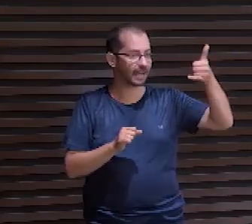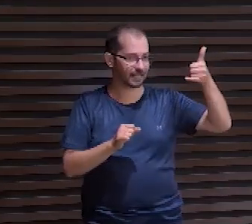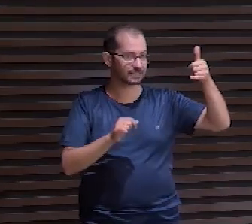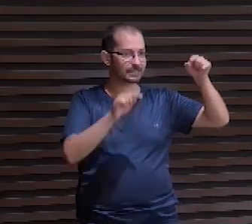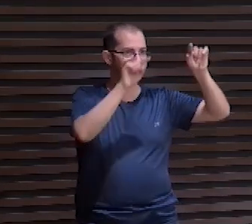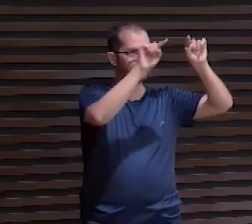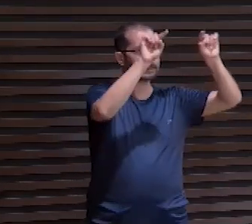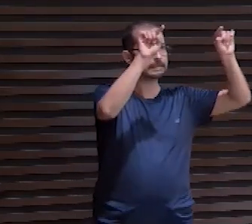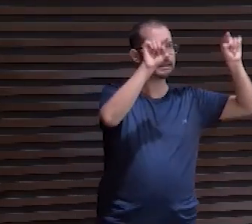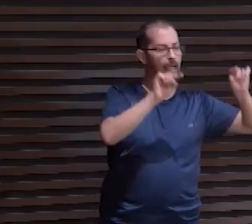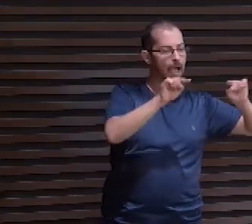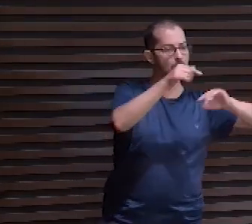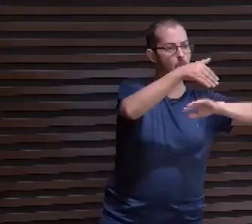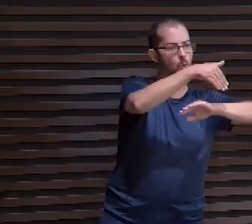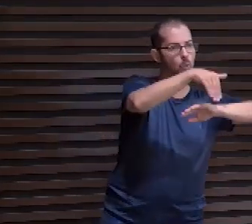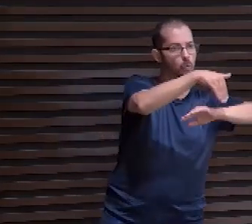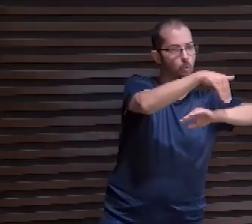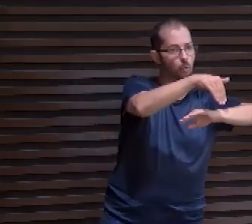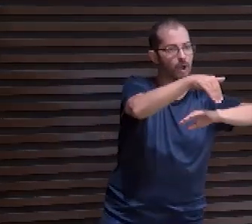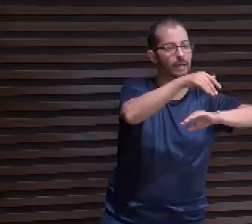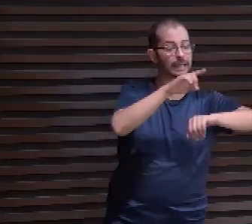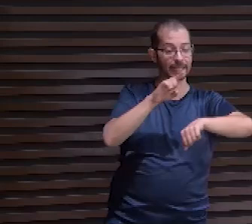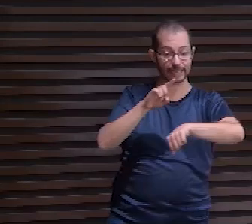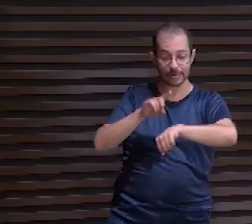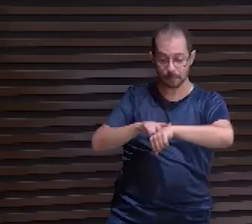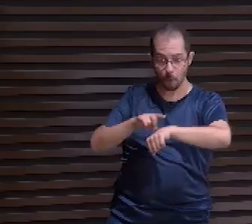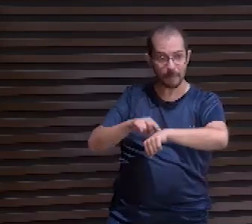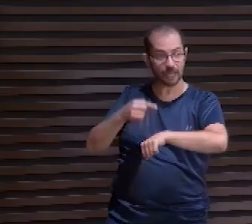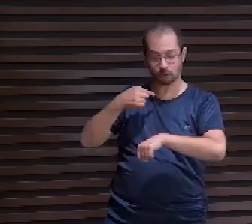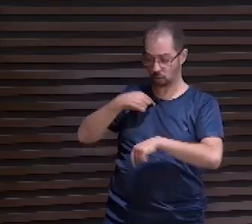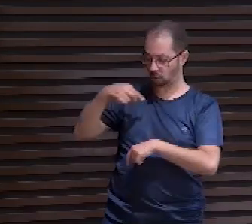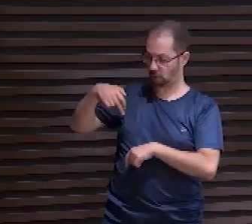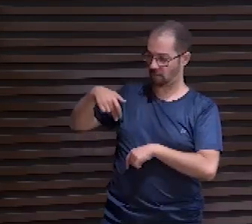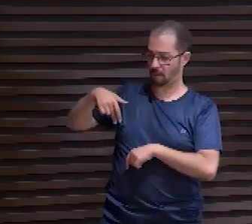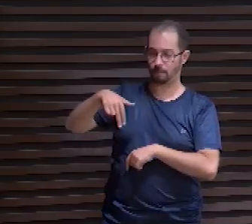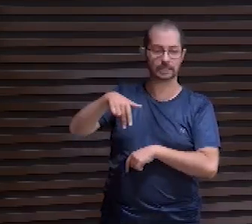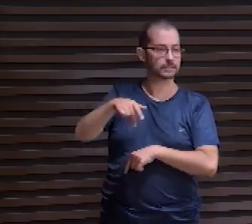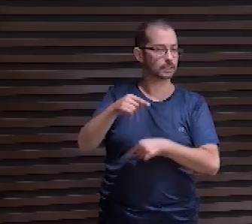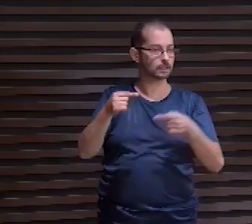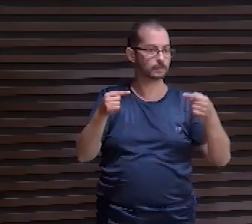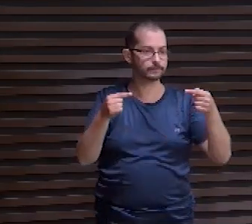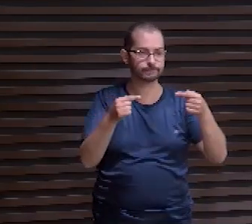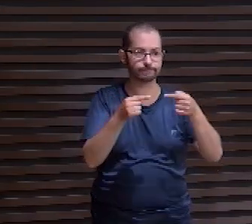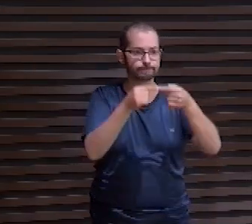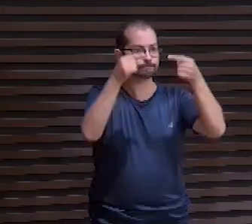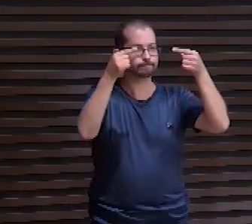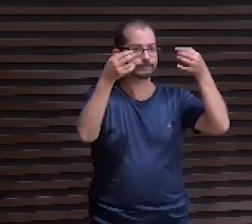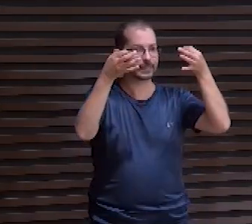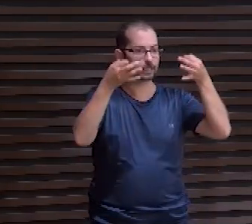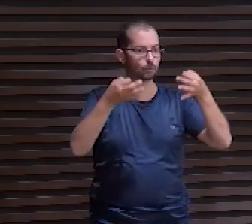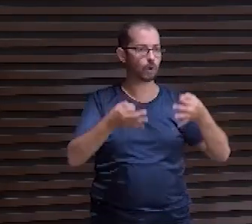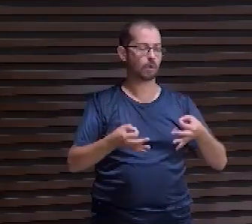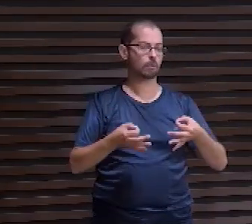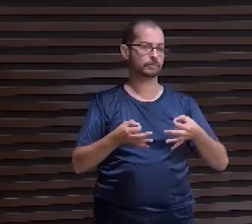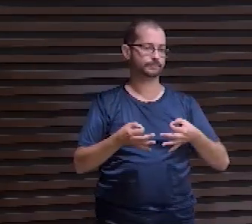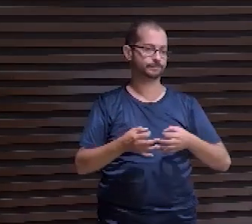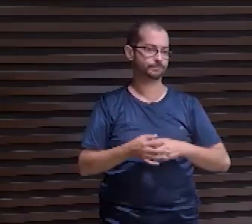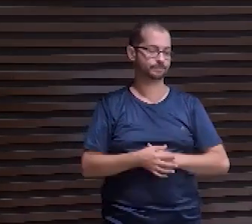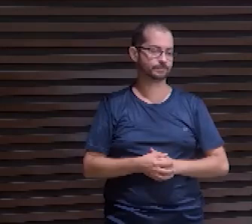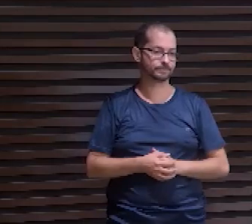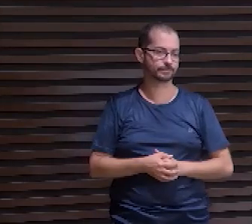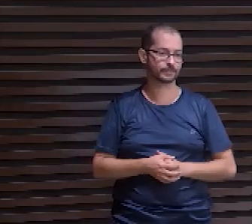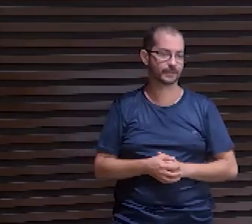telefônico daquela cabine naquele exato momento. E ele assina: